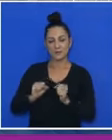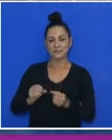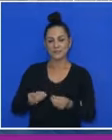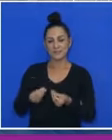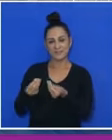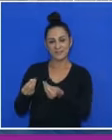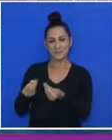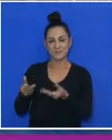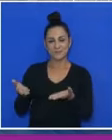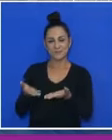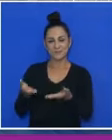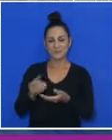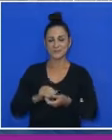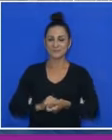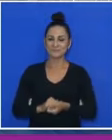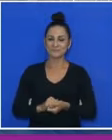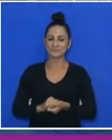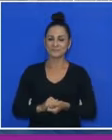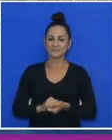hoje.